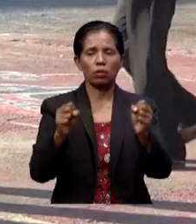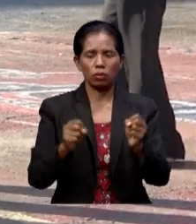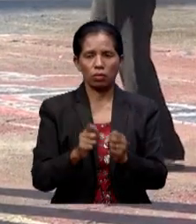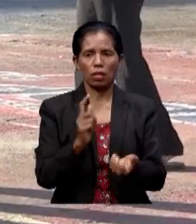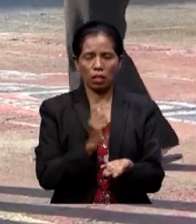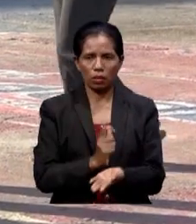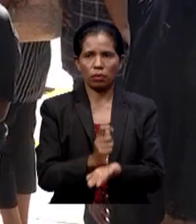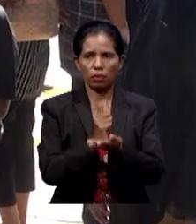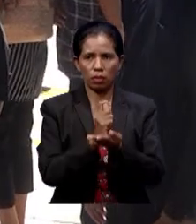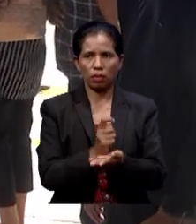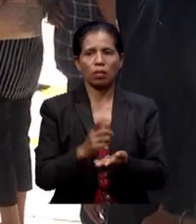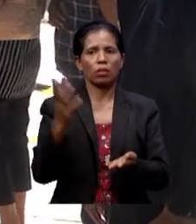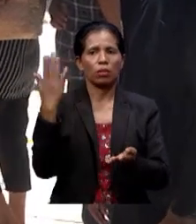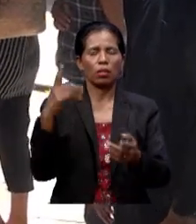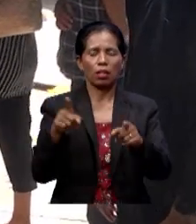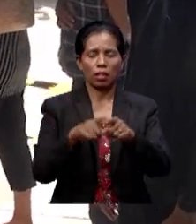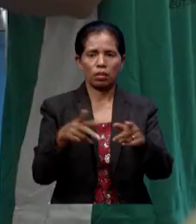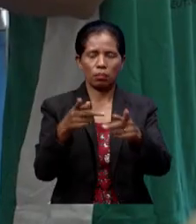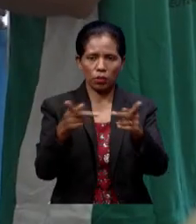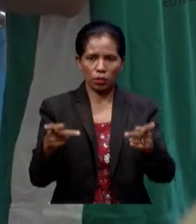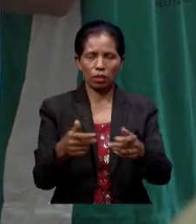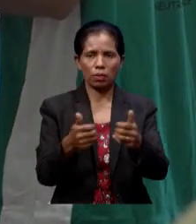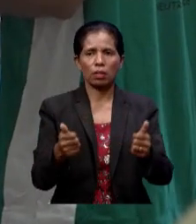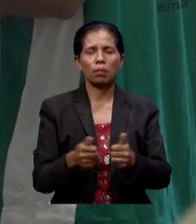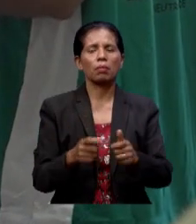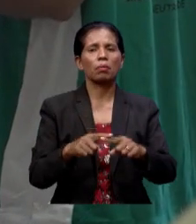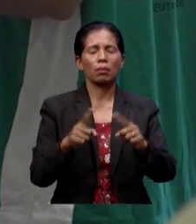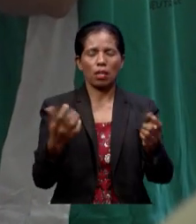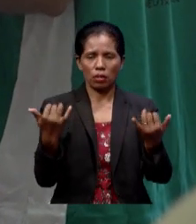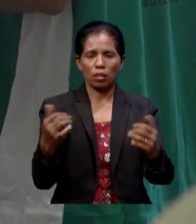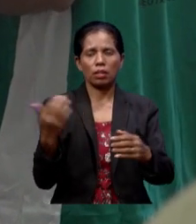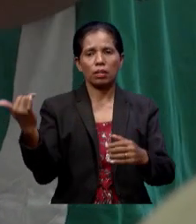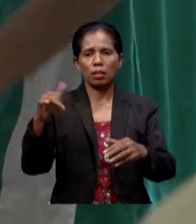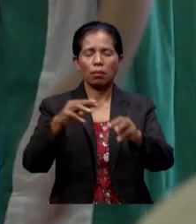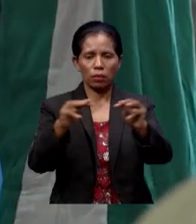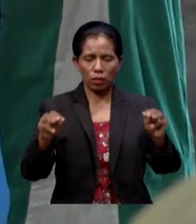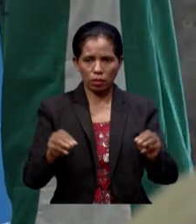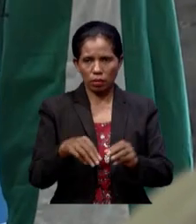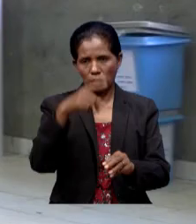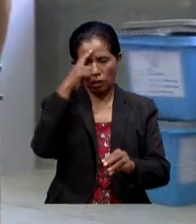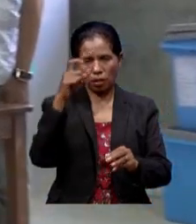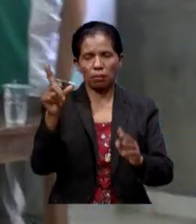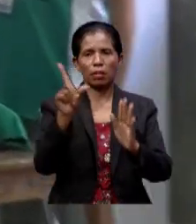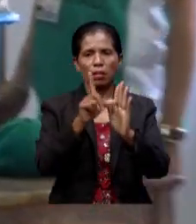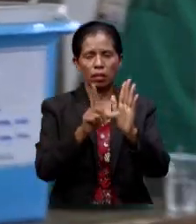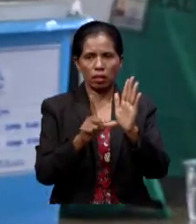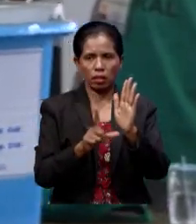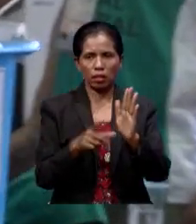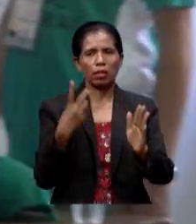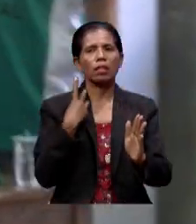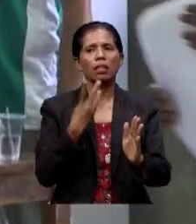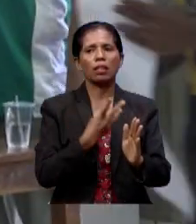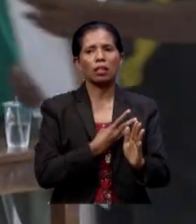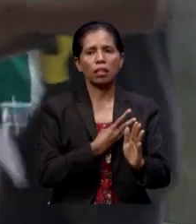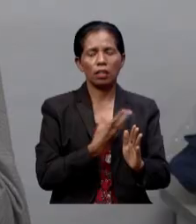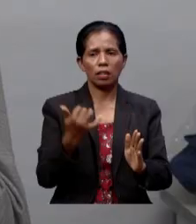Mesmo antes de ser nesse posto, mas agora se vai no município, também a lista votante né, se imprime, né,